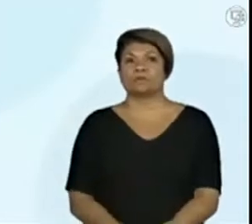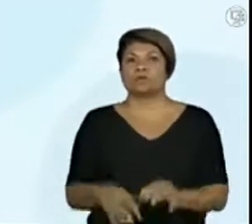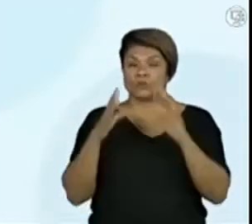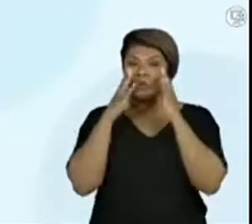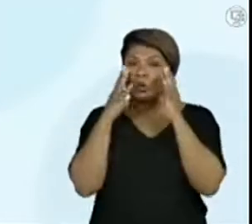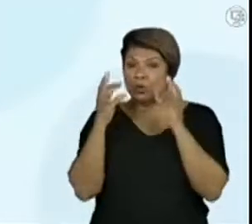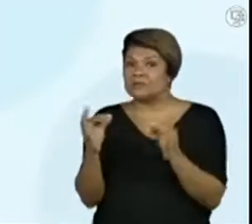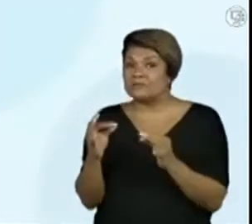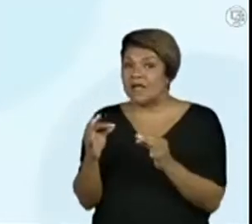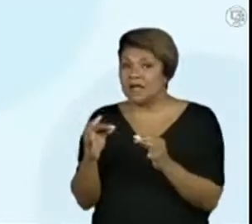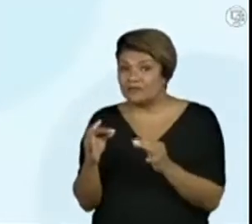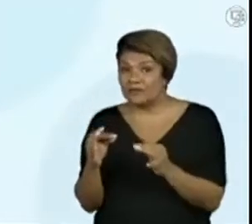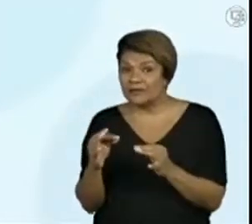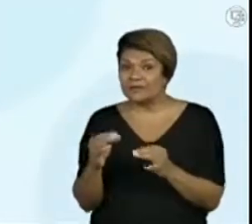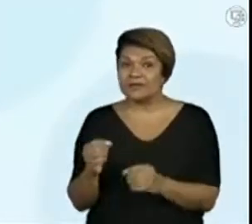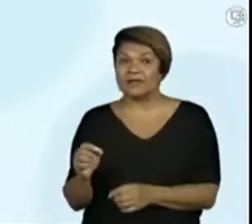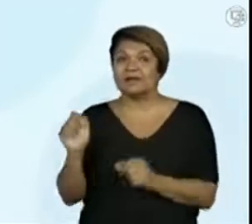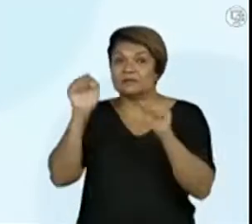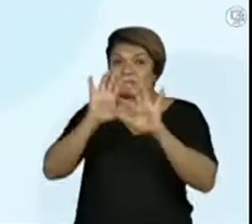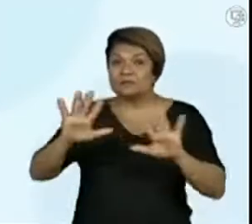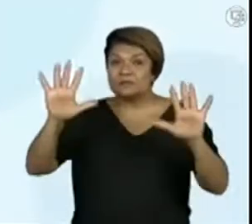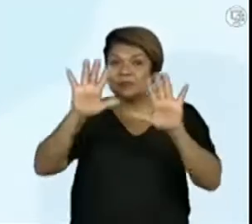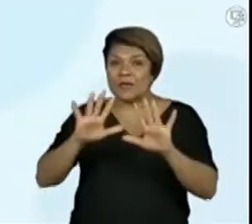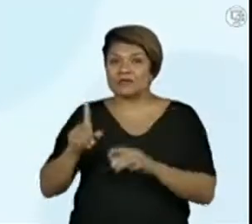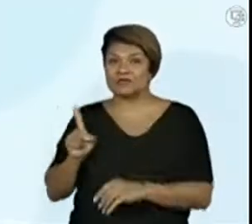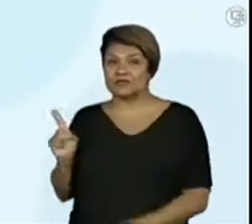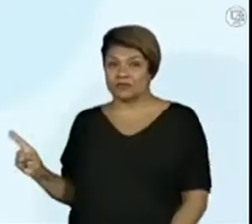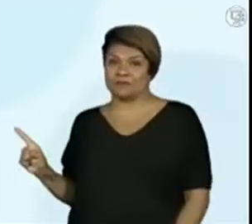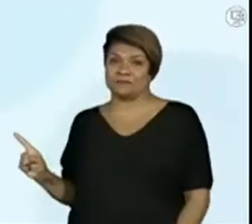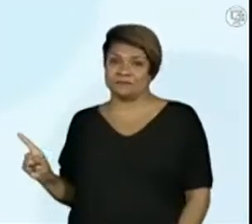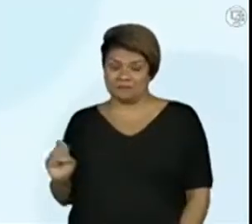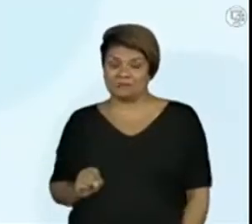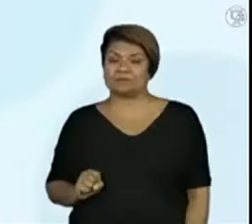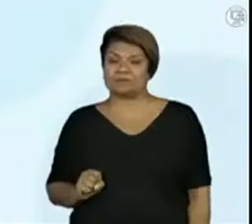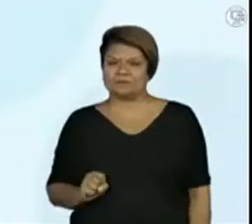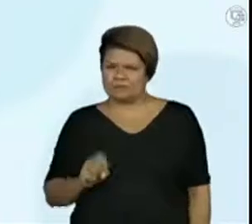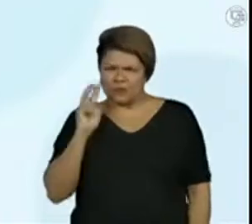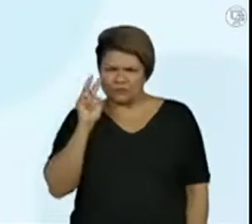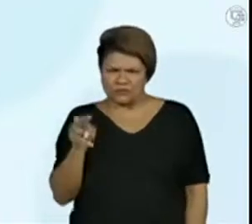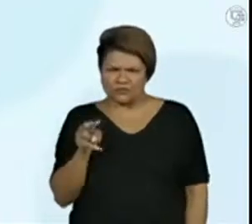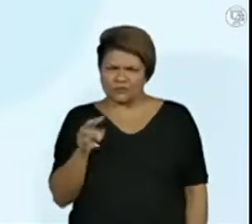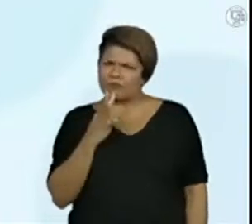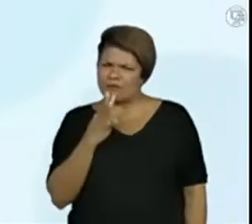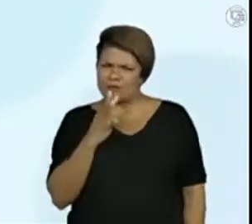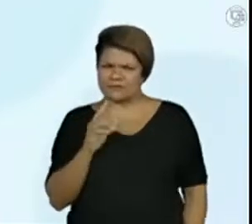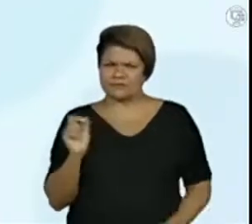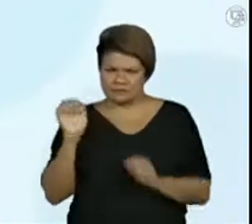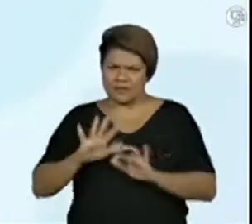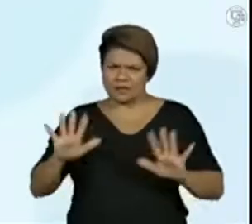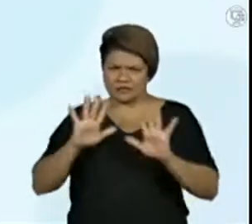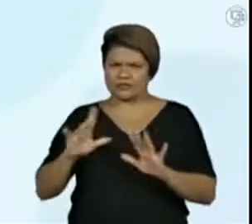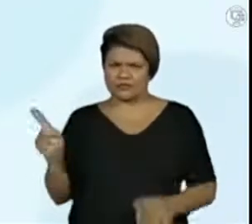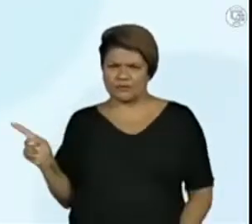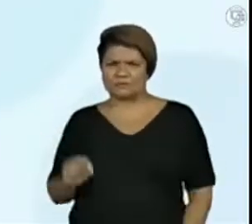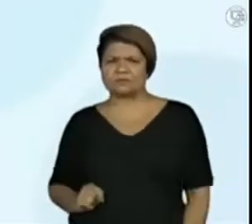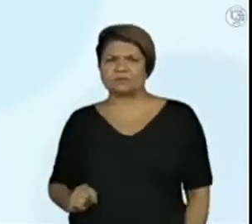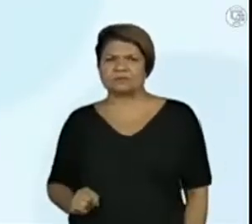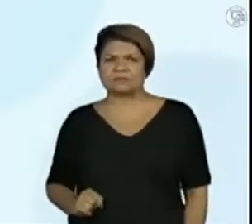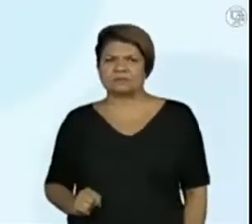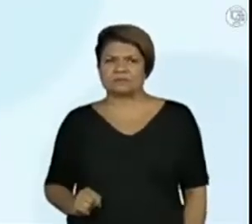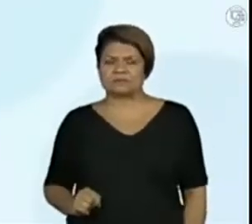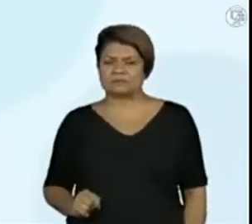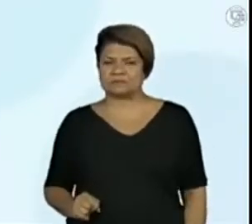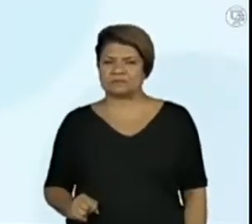Observem essa imagem que está na tela. Já viu essa imagem antes? Observem, vou destacar